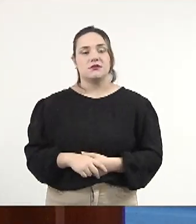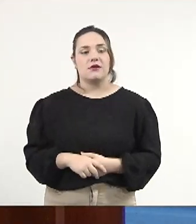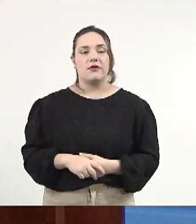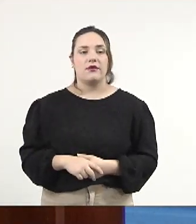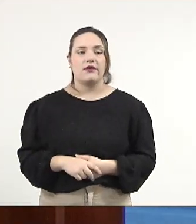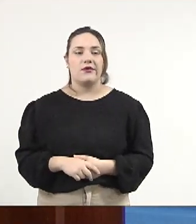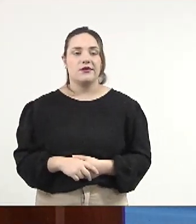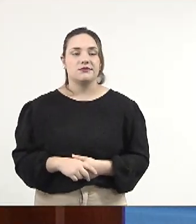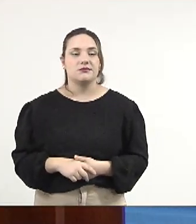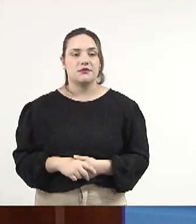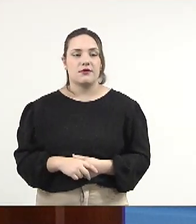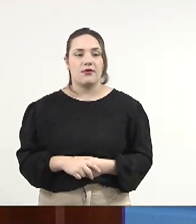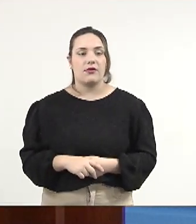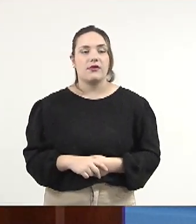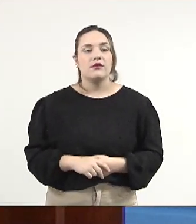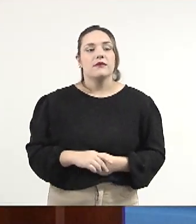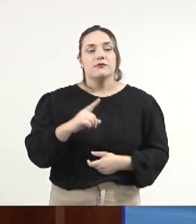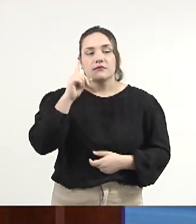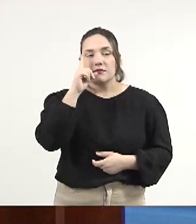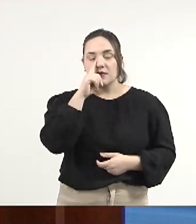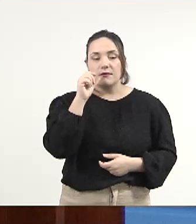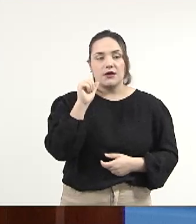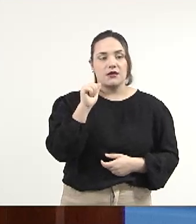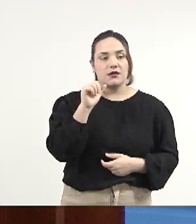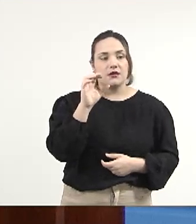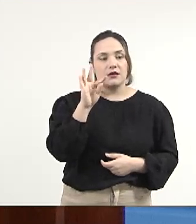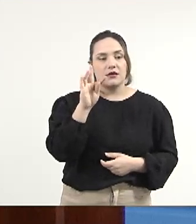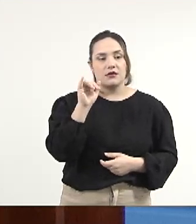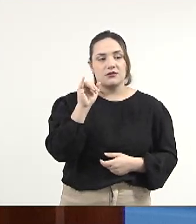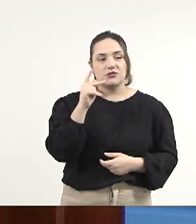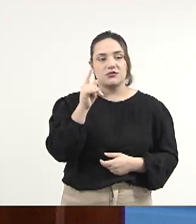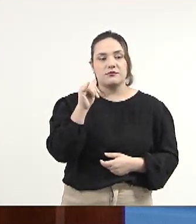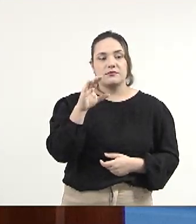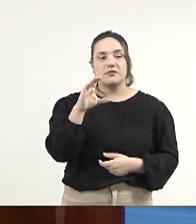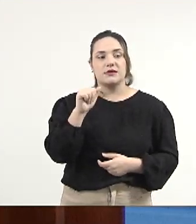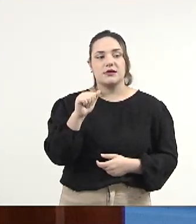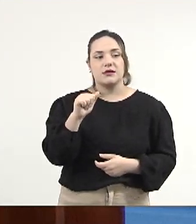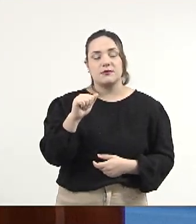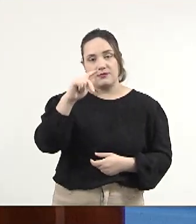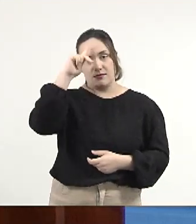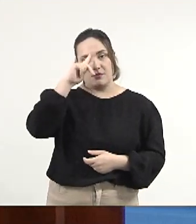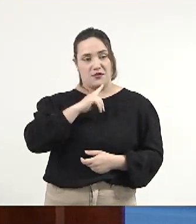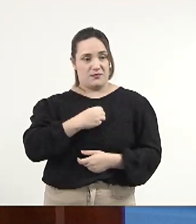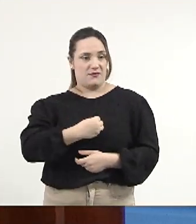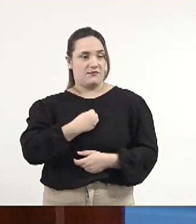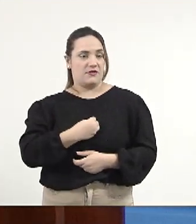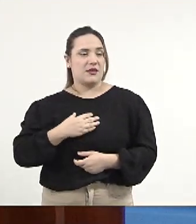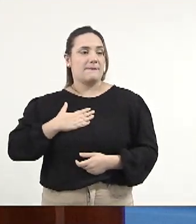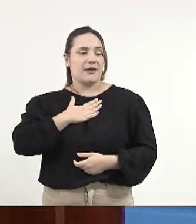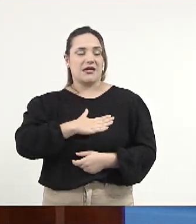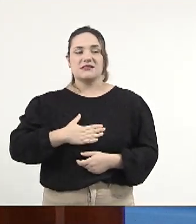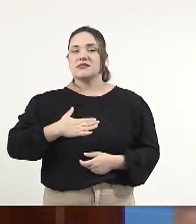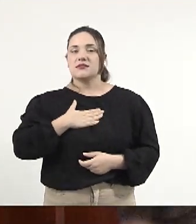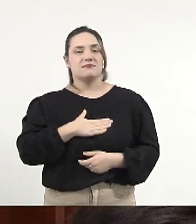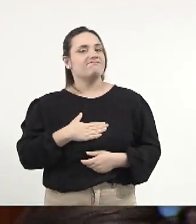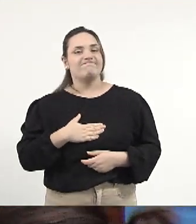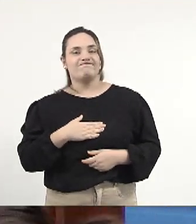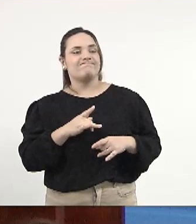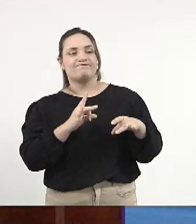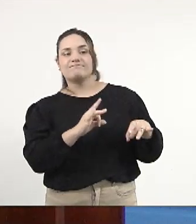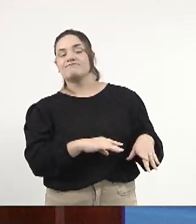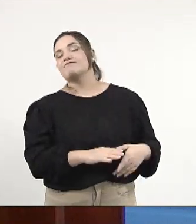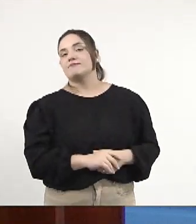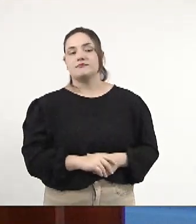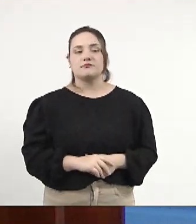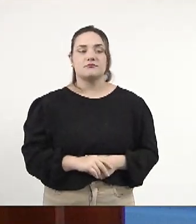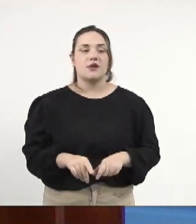Uma mãe atípica, ela abre mão do lazer, da vida social, ela abre mão